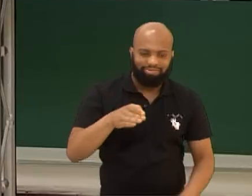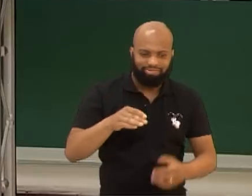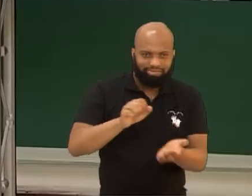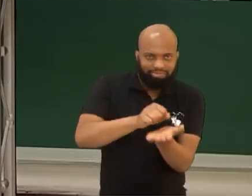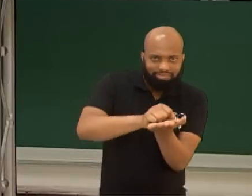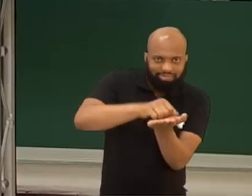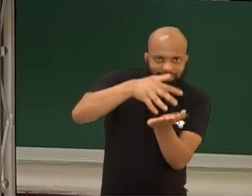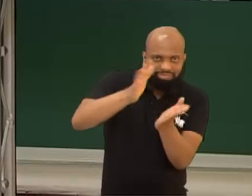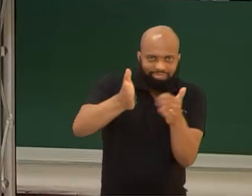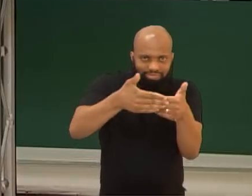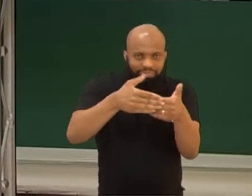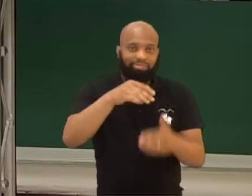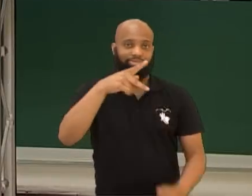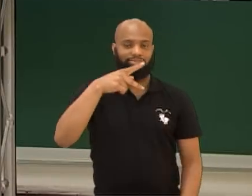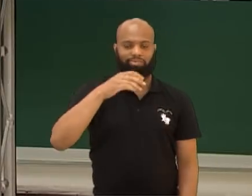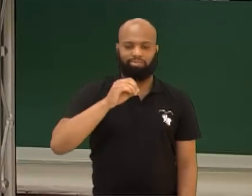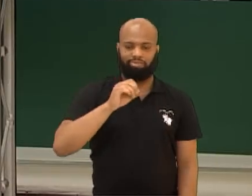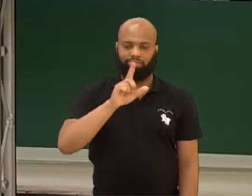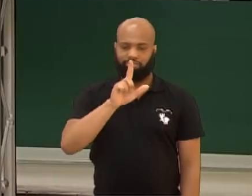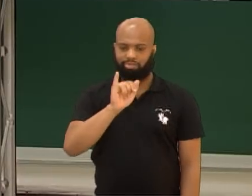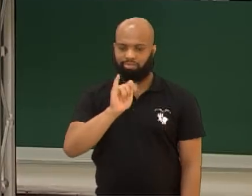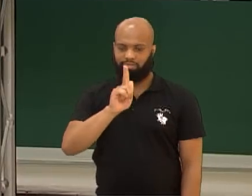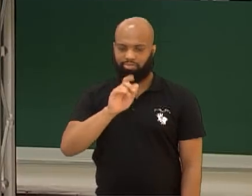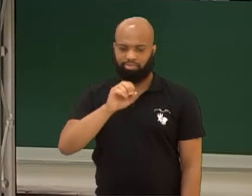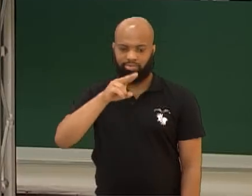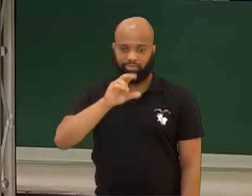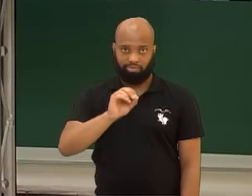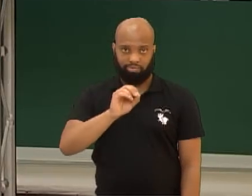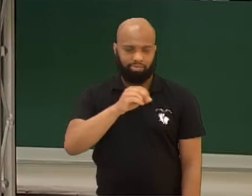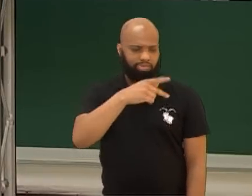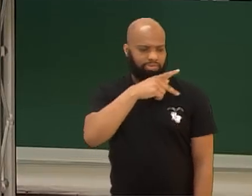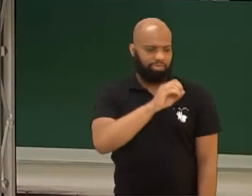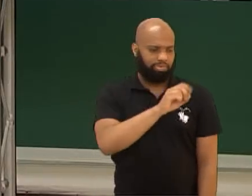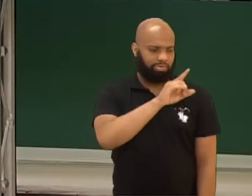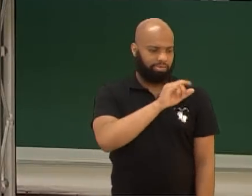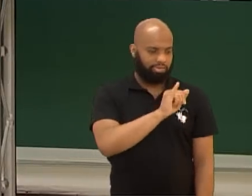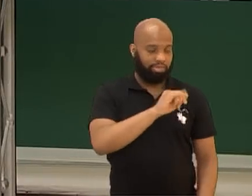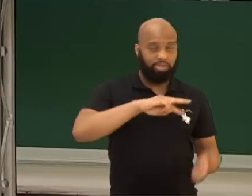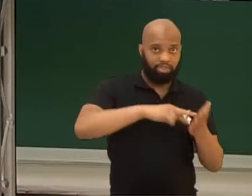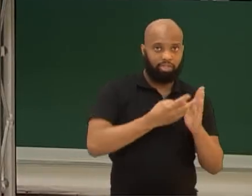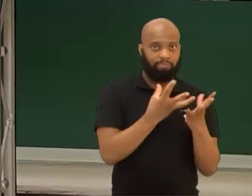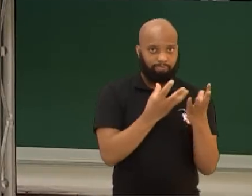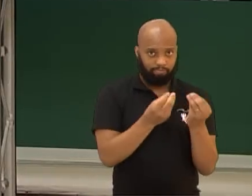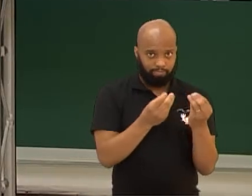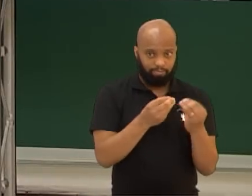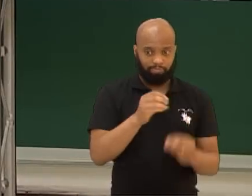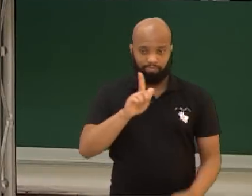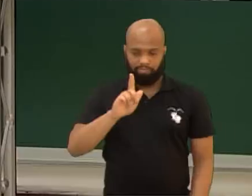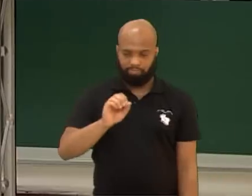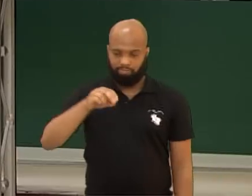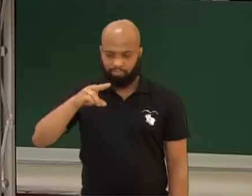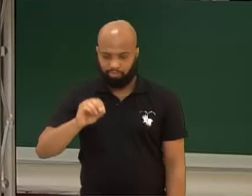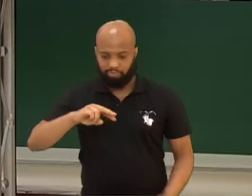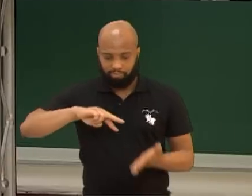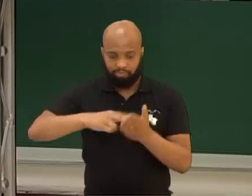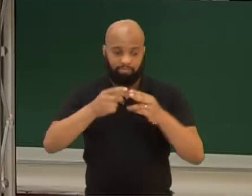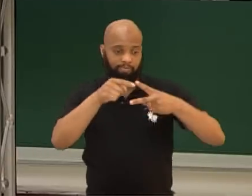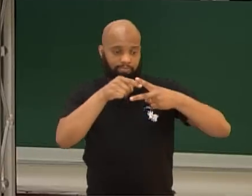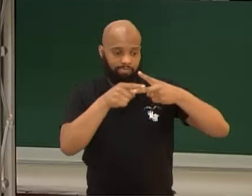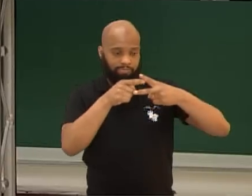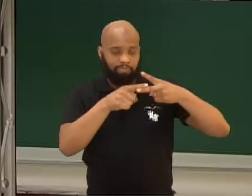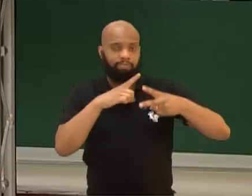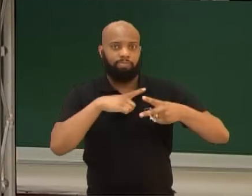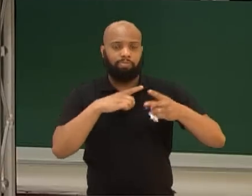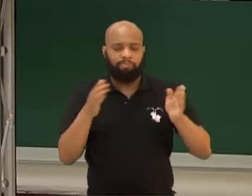é qualquer figura, poli quer dizer muitos, gono, ângulos. Então, qualquer figura com muitos ângulos. O menor